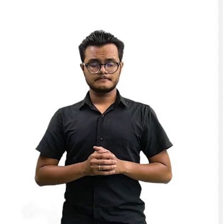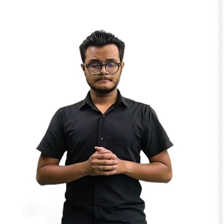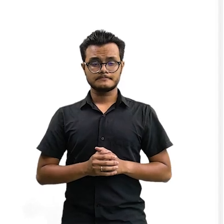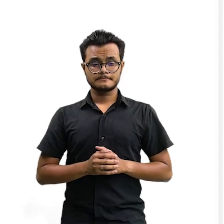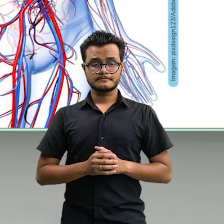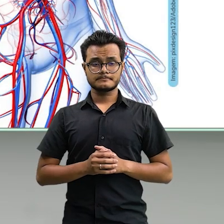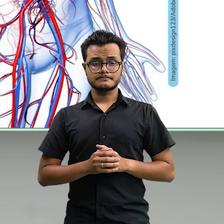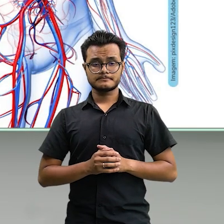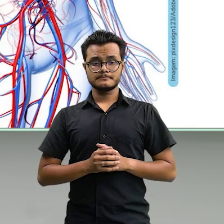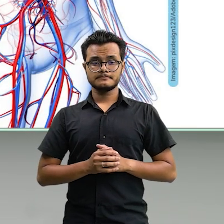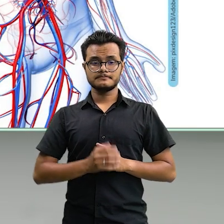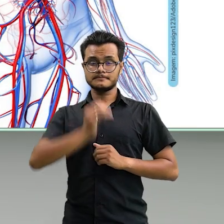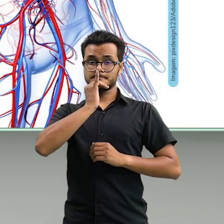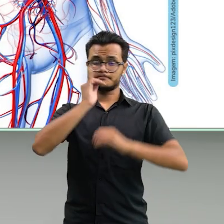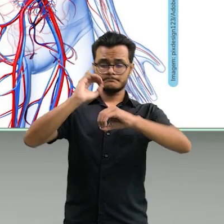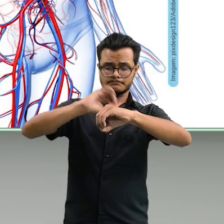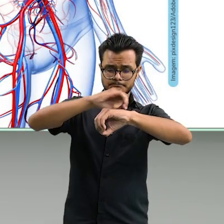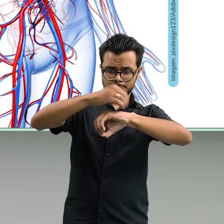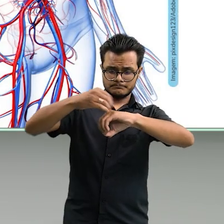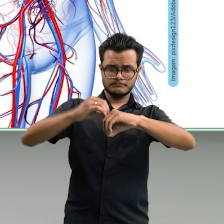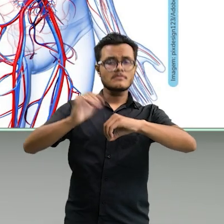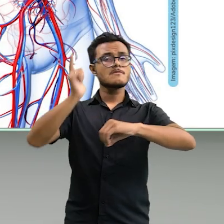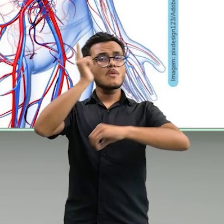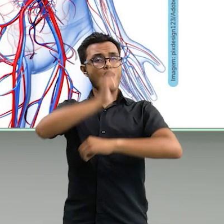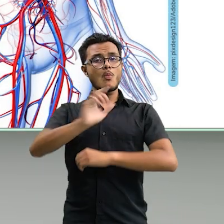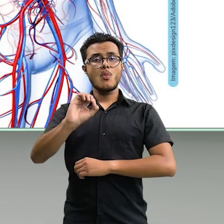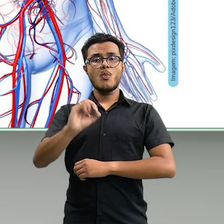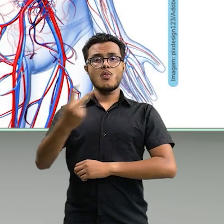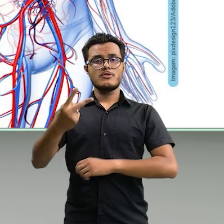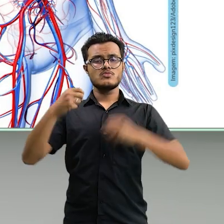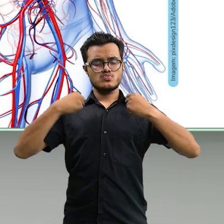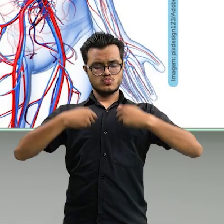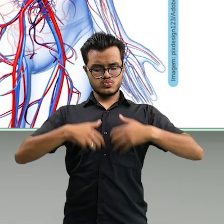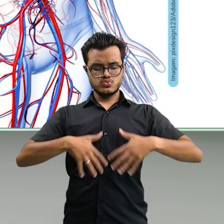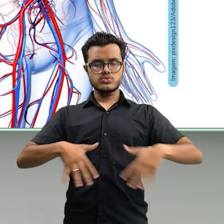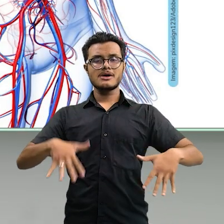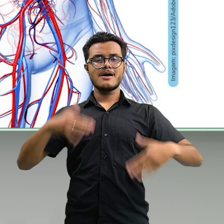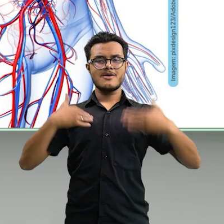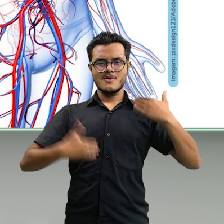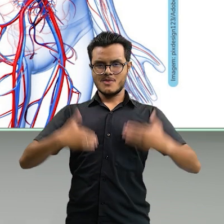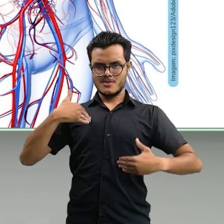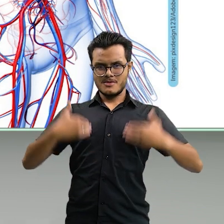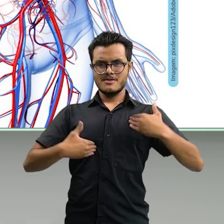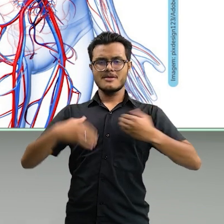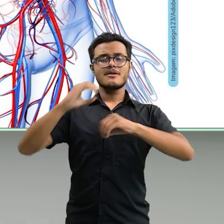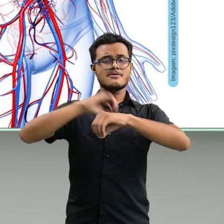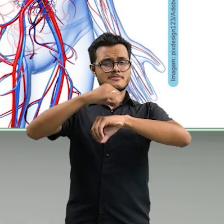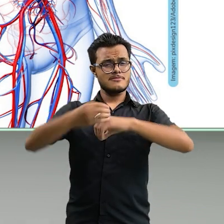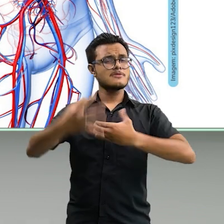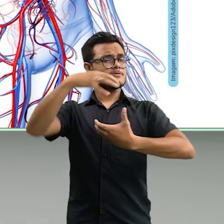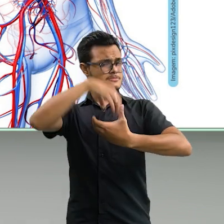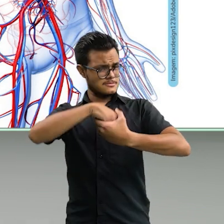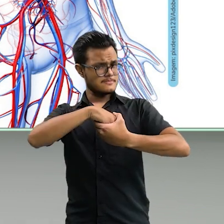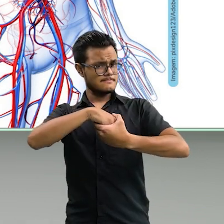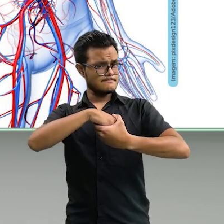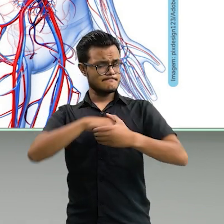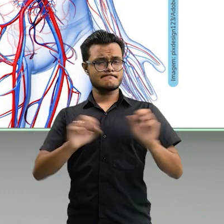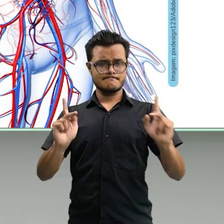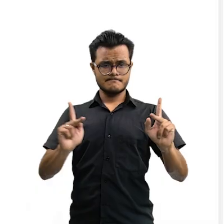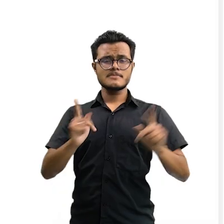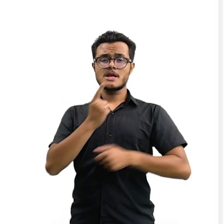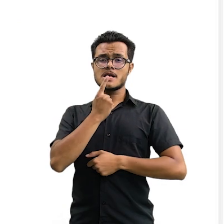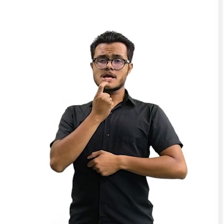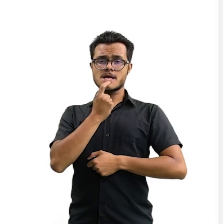vai transportar oxigênio, beleza? E essa molécula fica dentro das nossas hemácias no